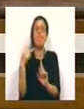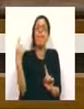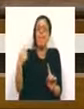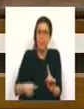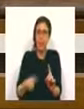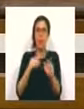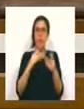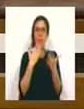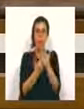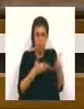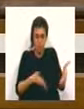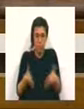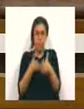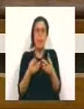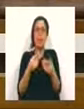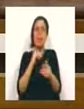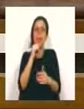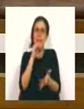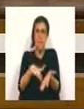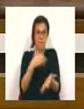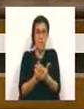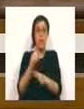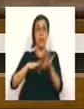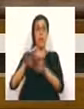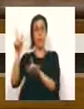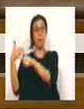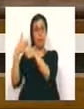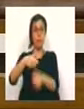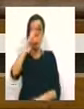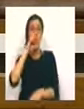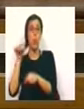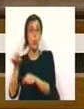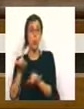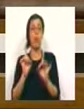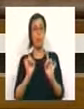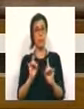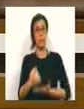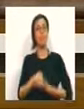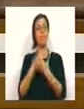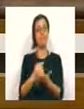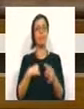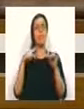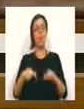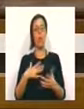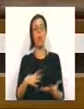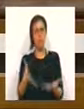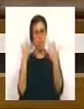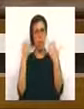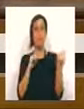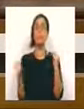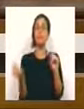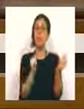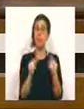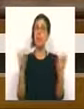devem nortear constantemente a ação do Governo. E é este contributo que hoje queremos aqui deixar neste